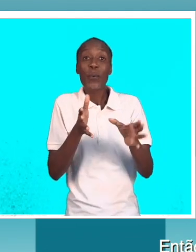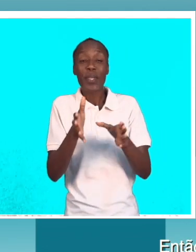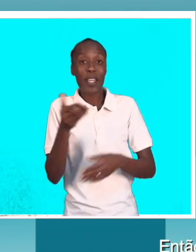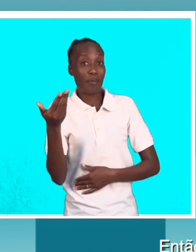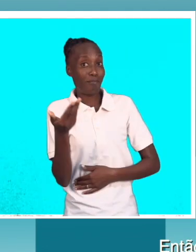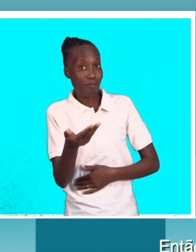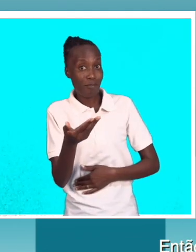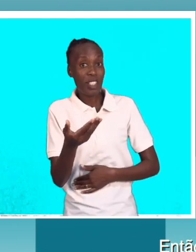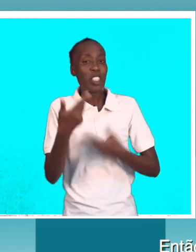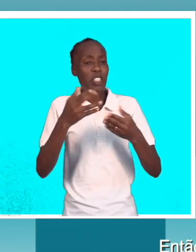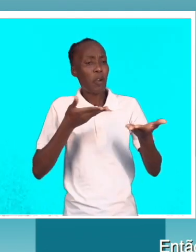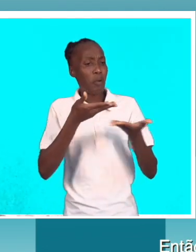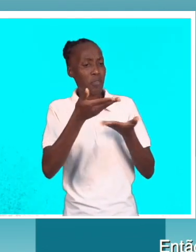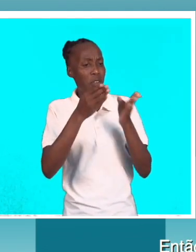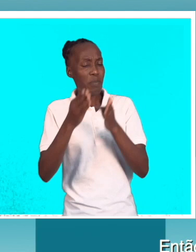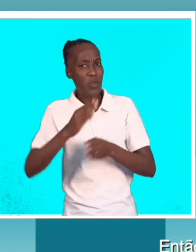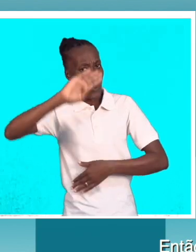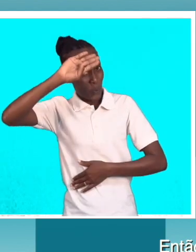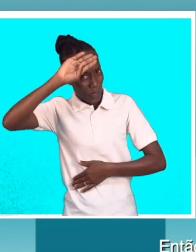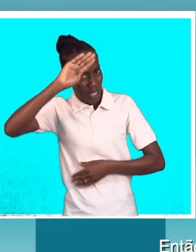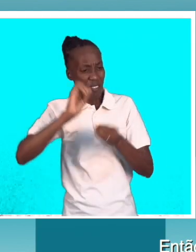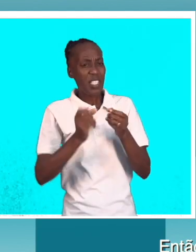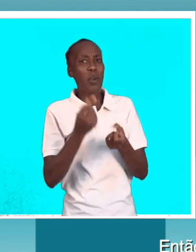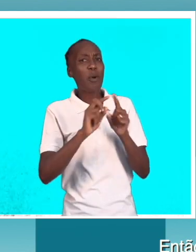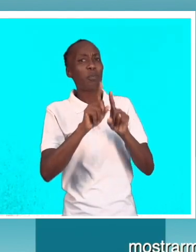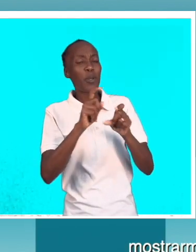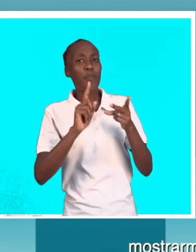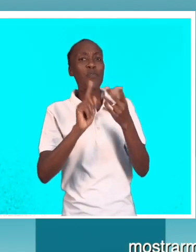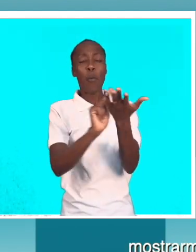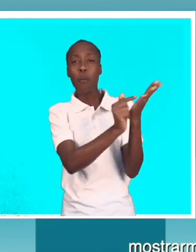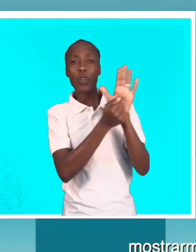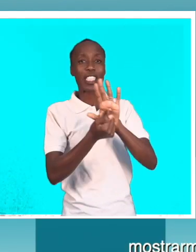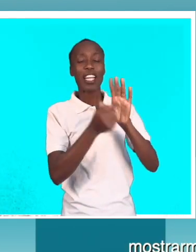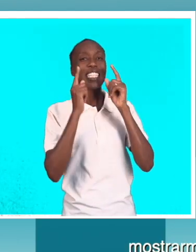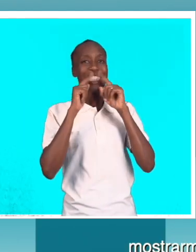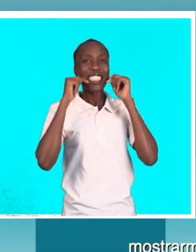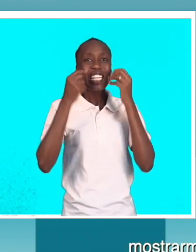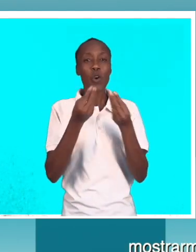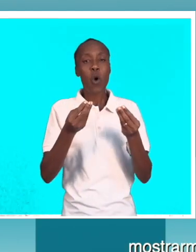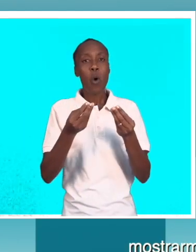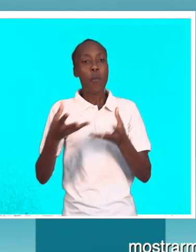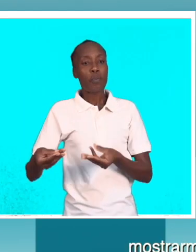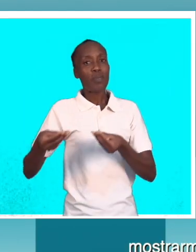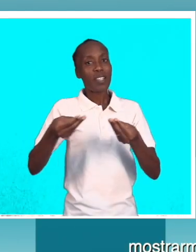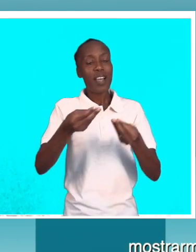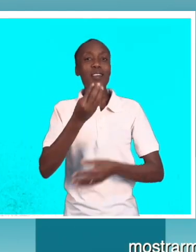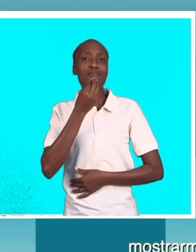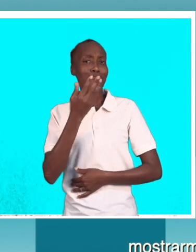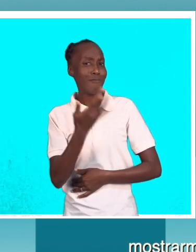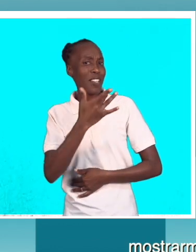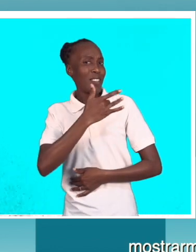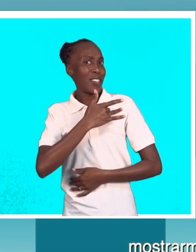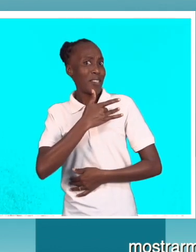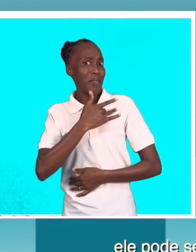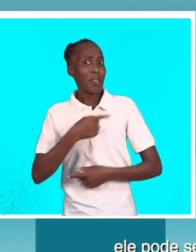conversarmos com o paciente, fazermos algumas perguntas, mostrarmos um sorriso e a forma como vamos entregar a comida do